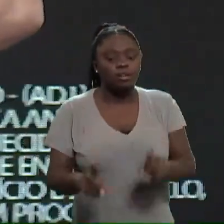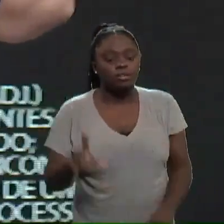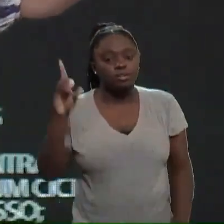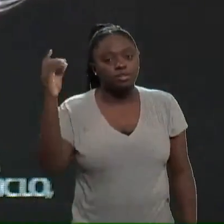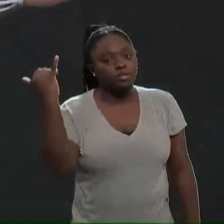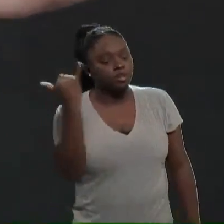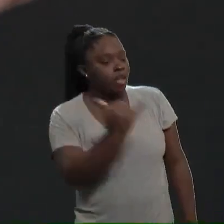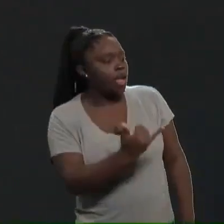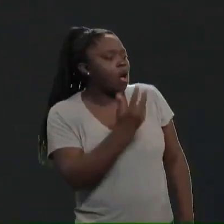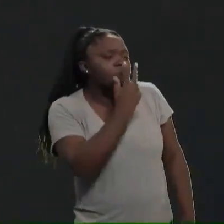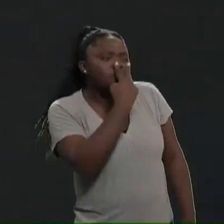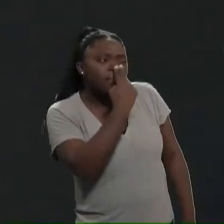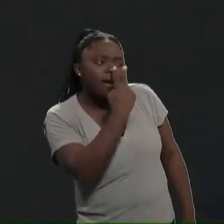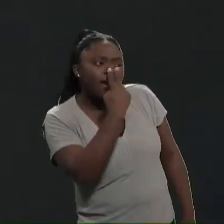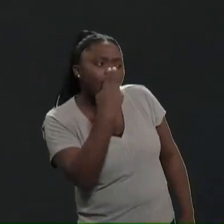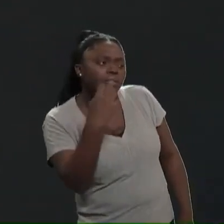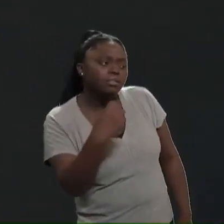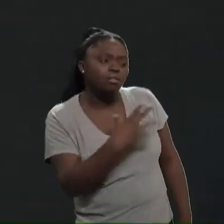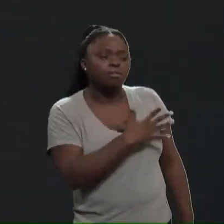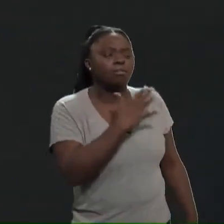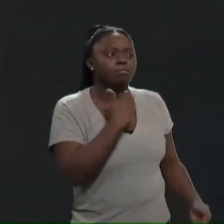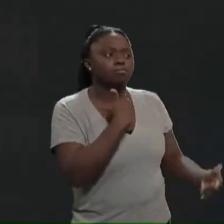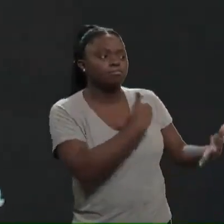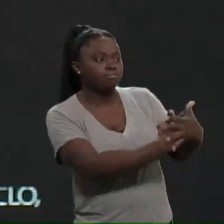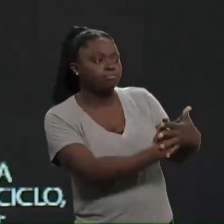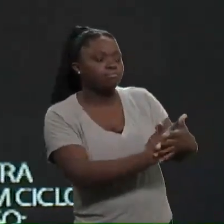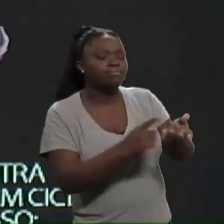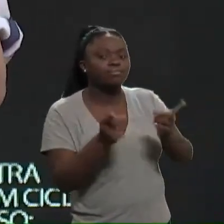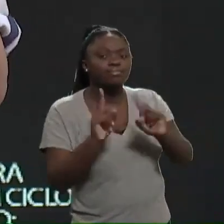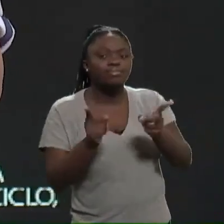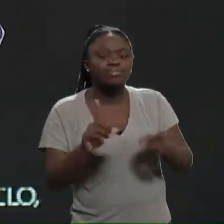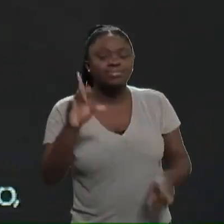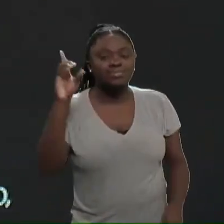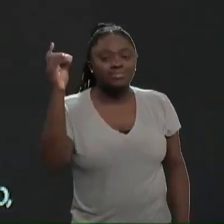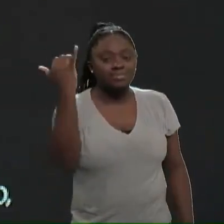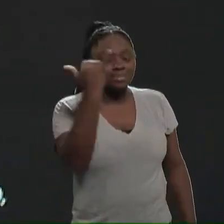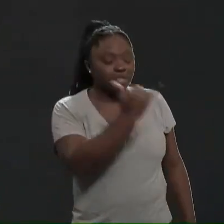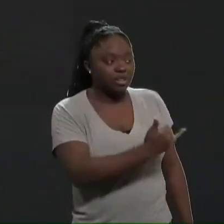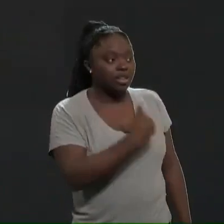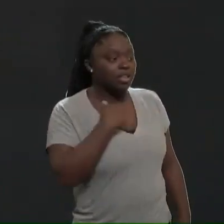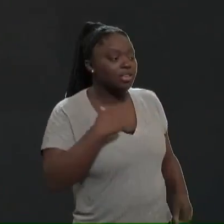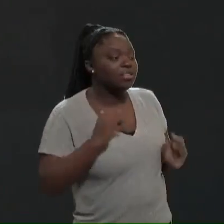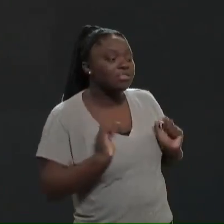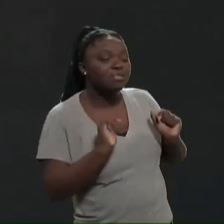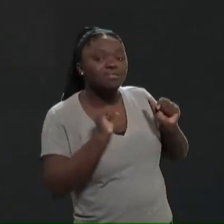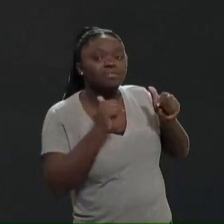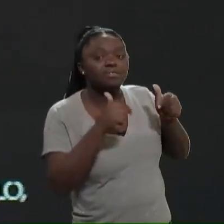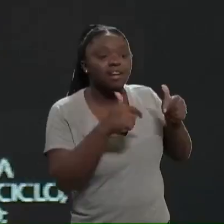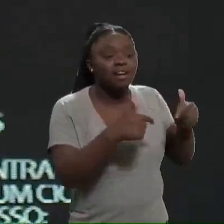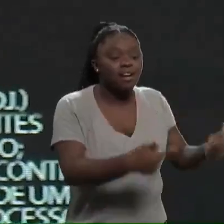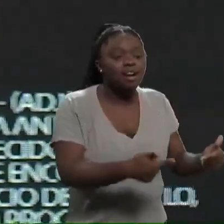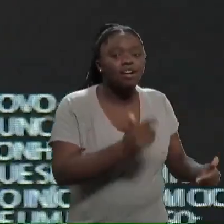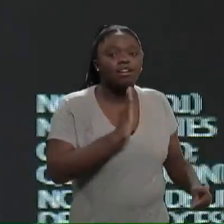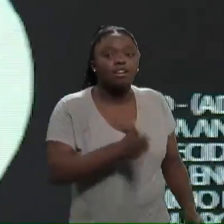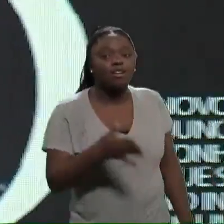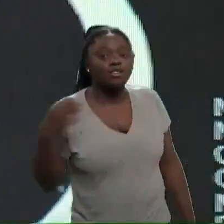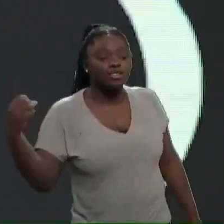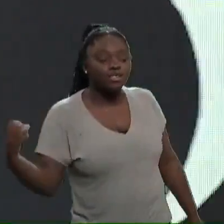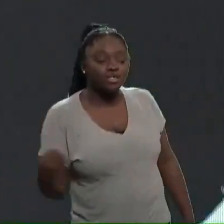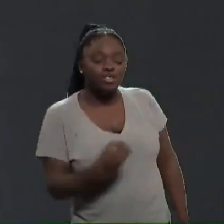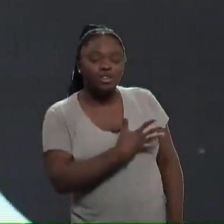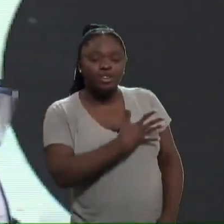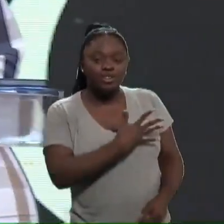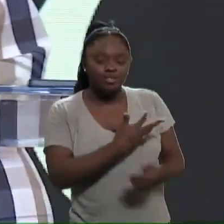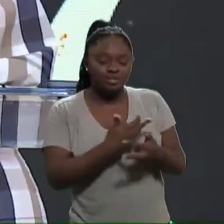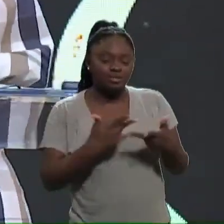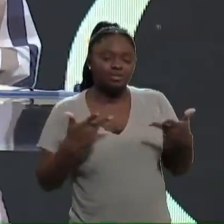ó, está aparecendo algo novo aí. Deus está dizendo: eis que faço coisa nova.